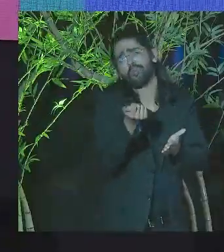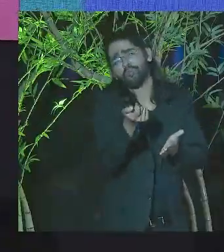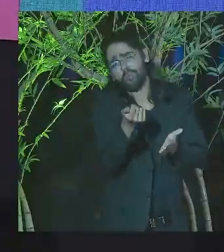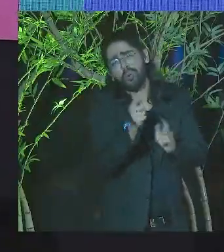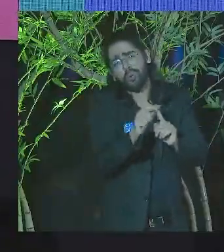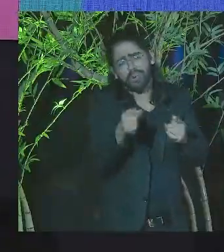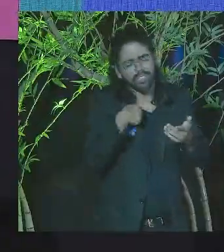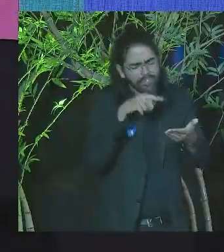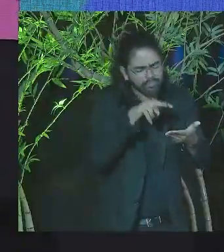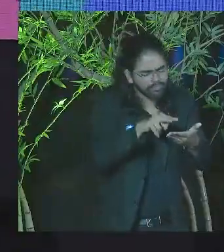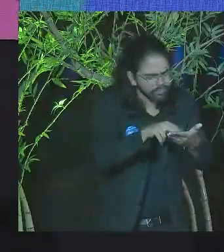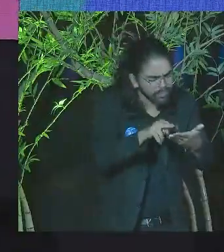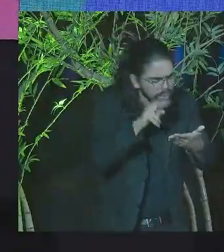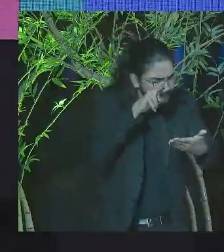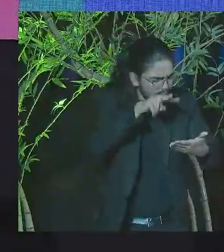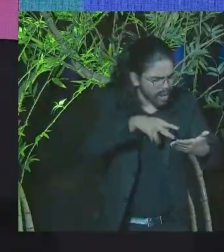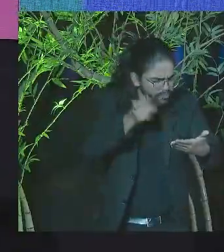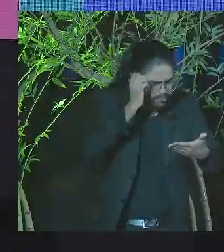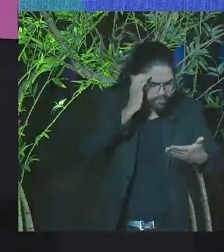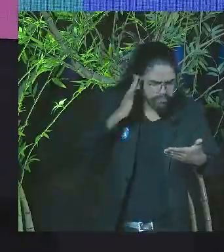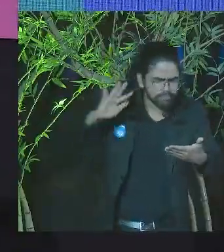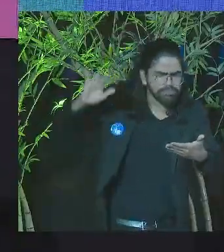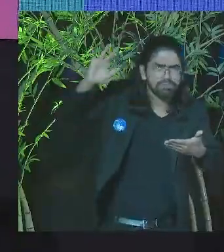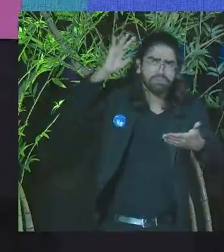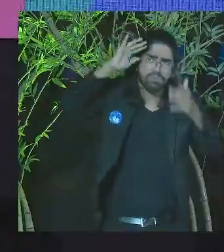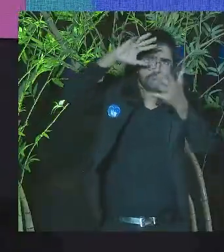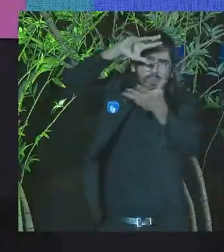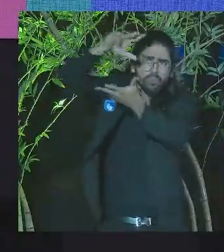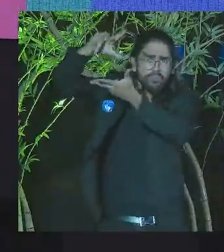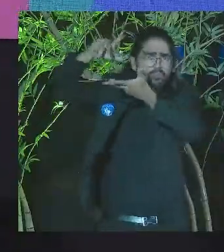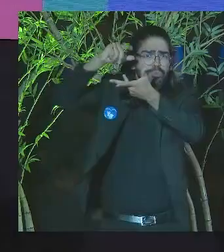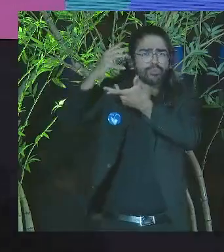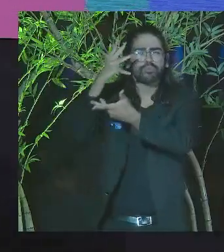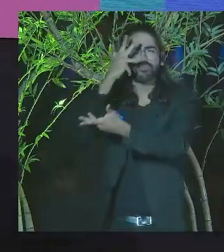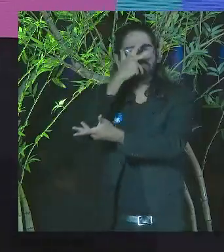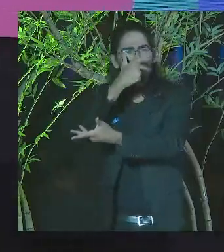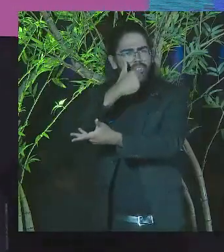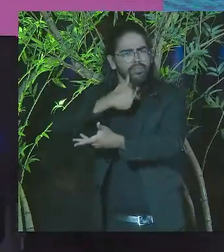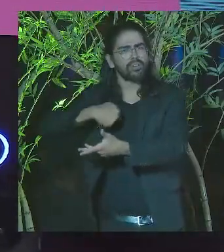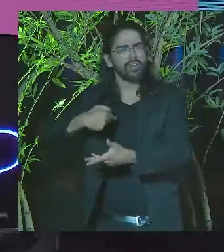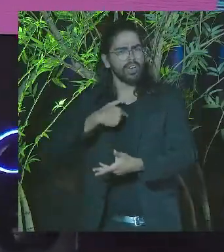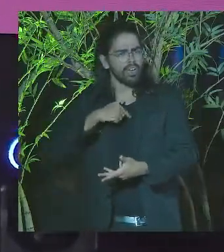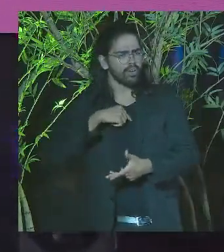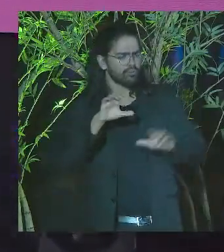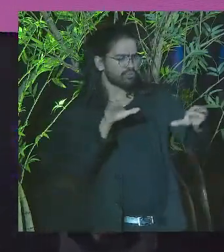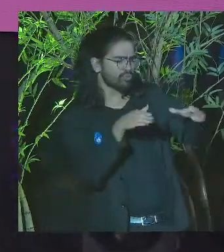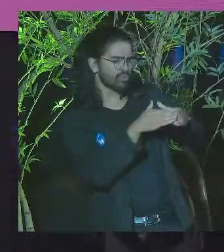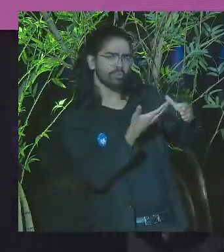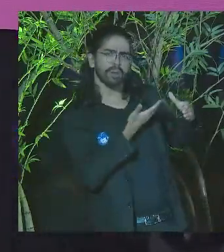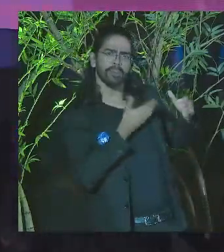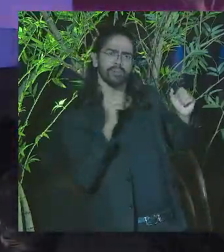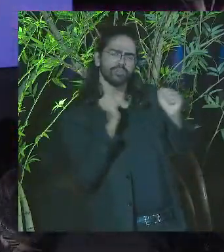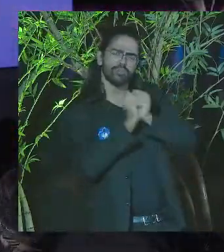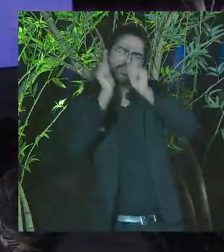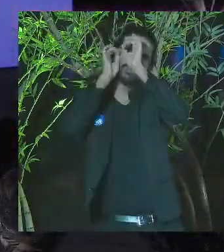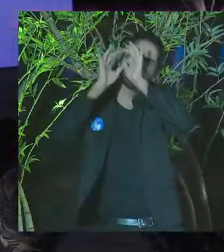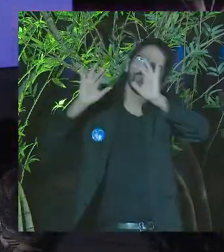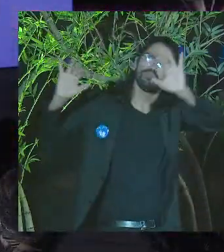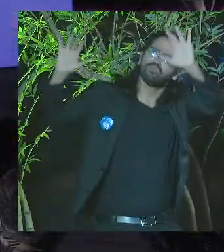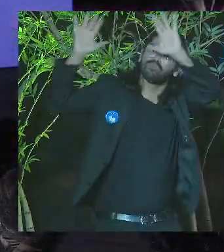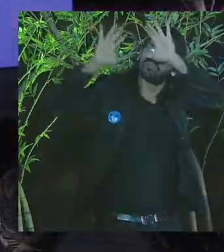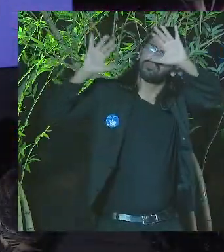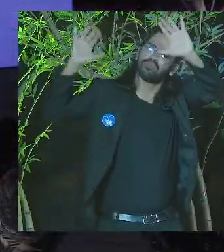um mundo bonito, um mundo onde eu e meus colegas, a gente podia fazer várias coisas sem as limitações